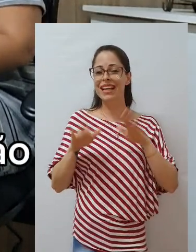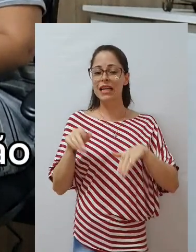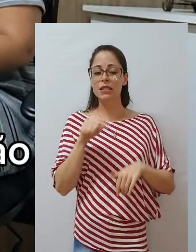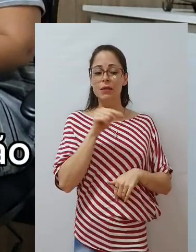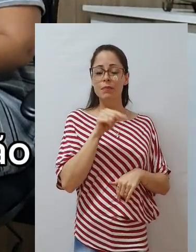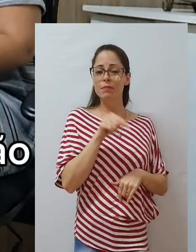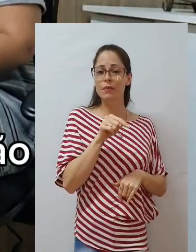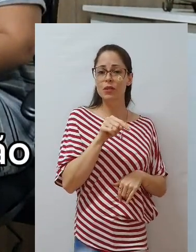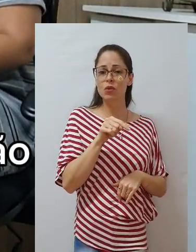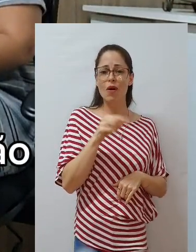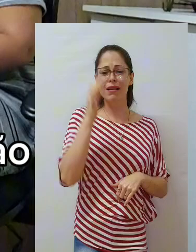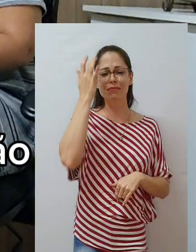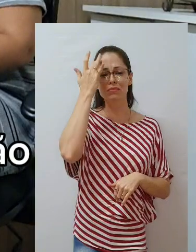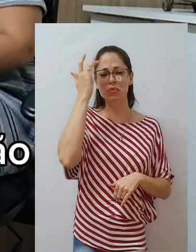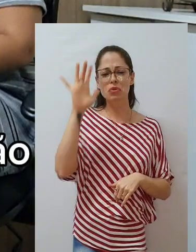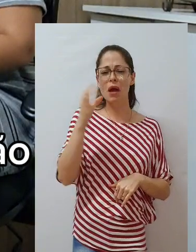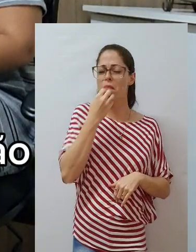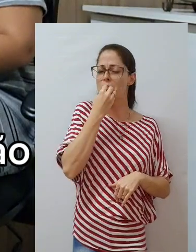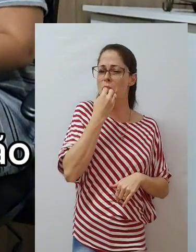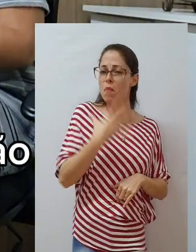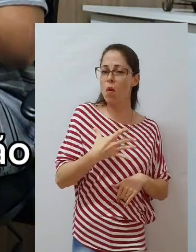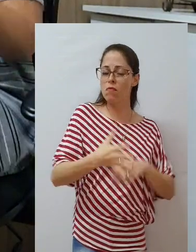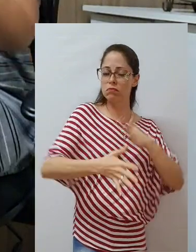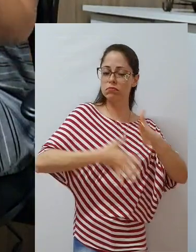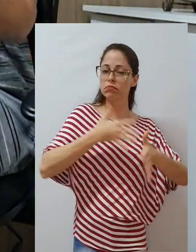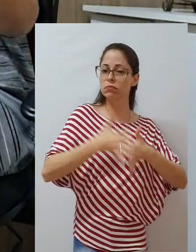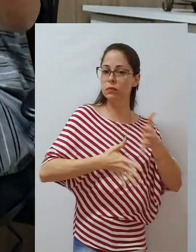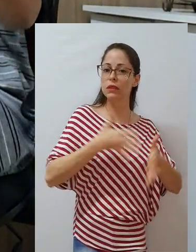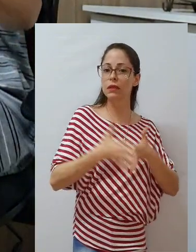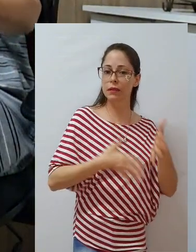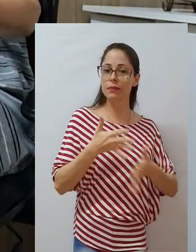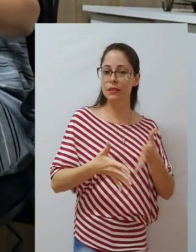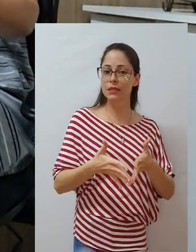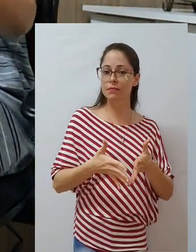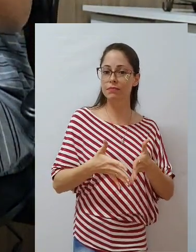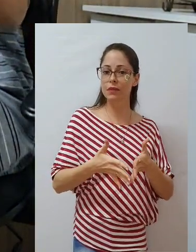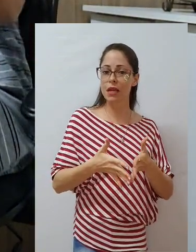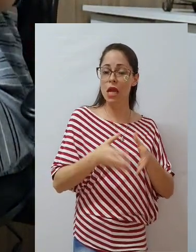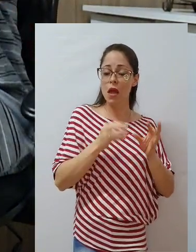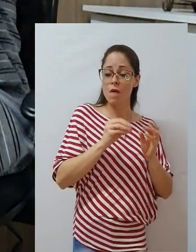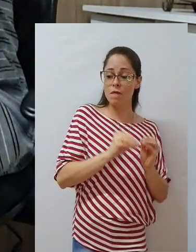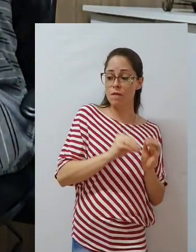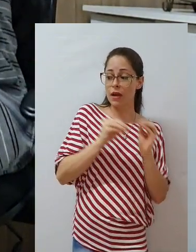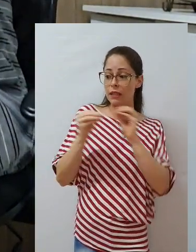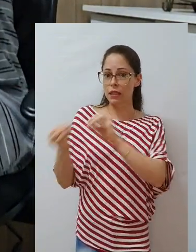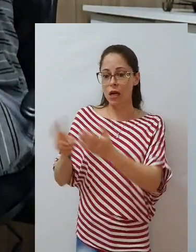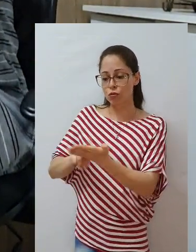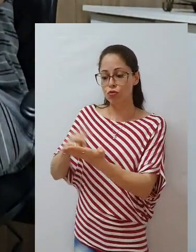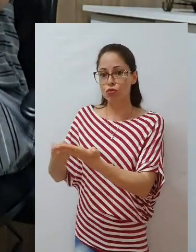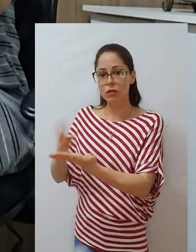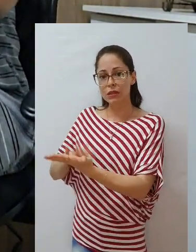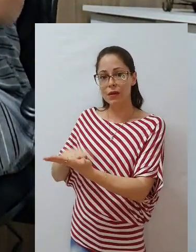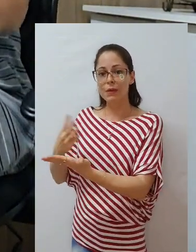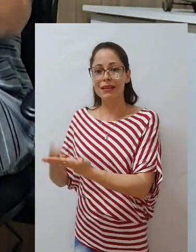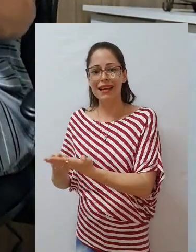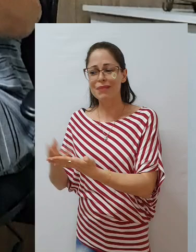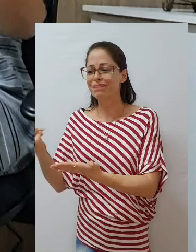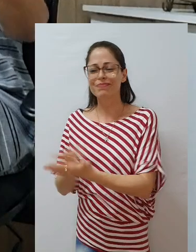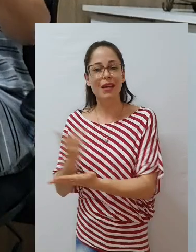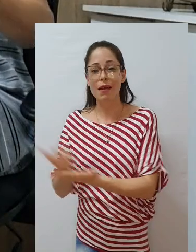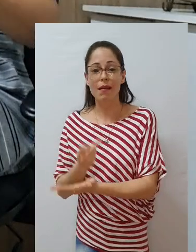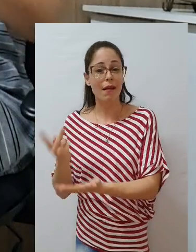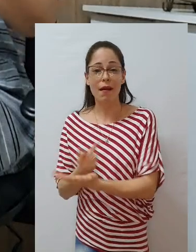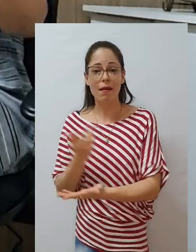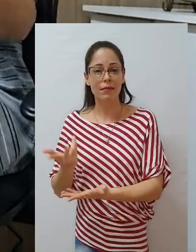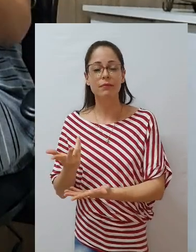tão bem a Libras. Às vezes não passa a mesma mensagem, o médico fala, né, a opinião, como